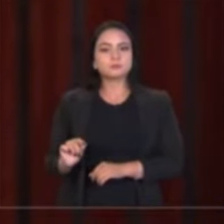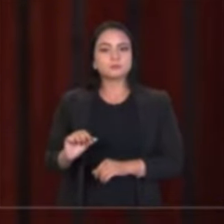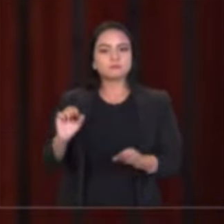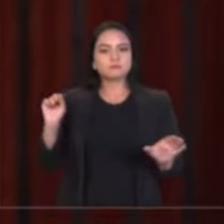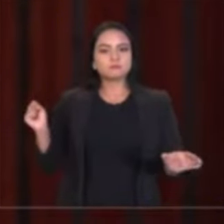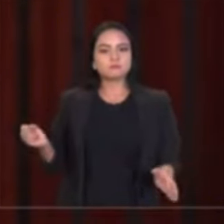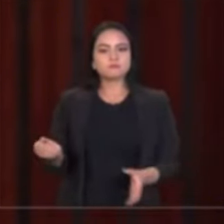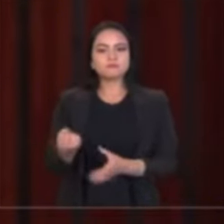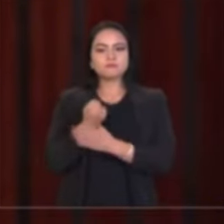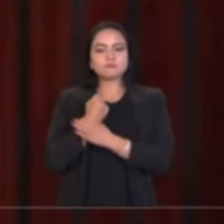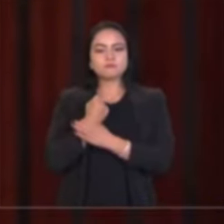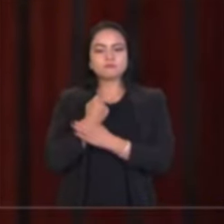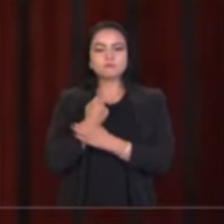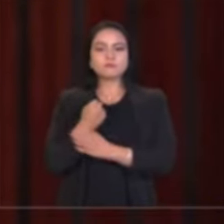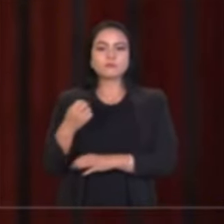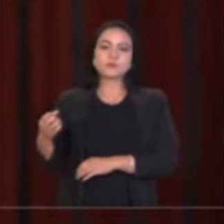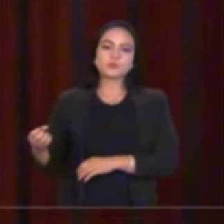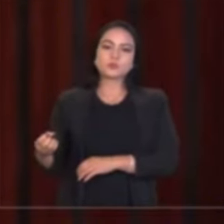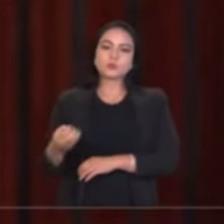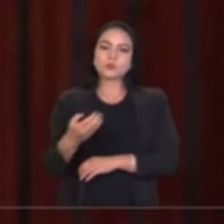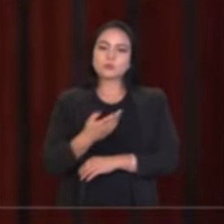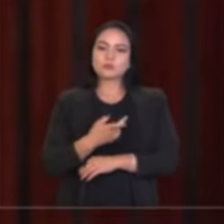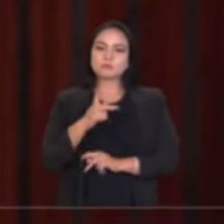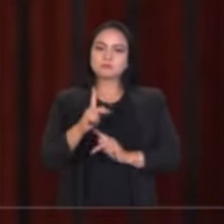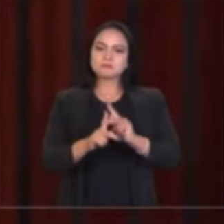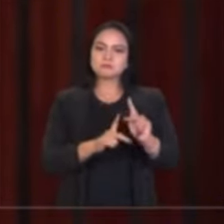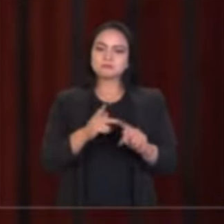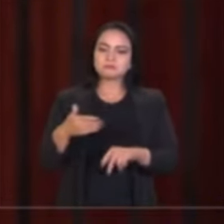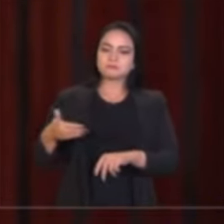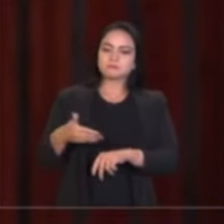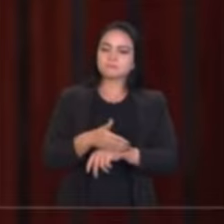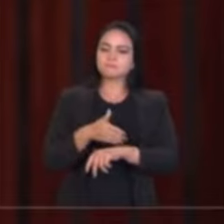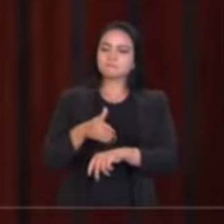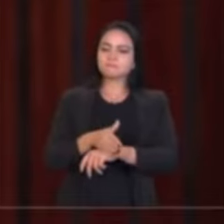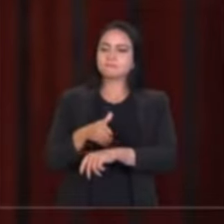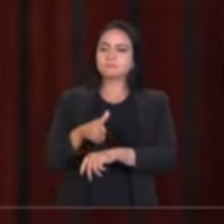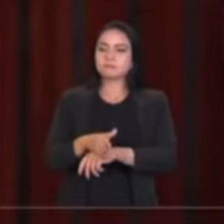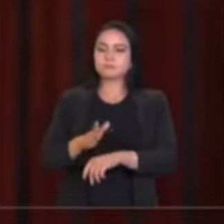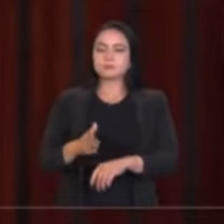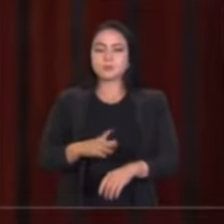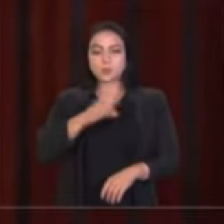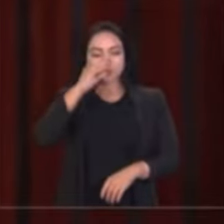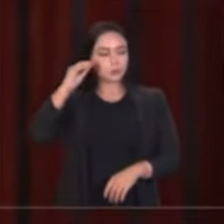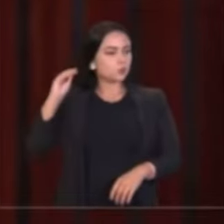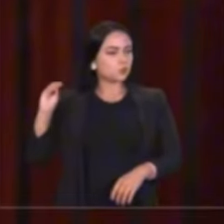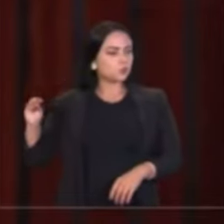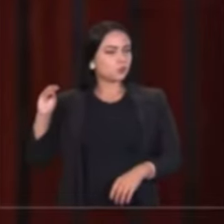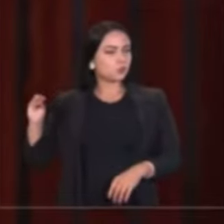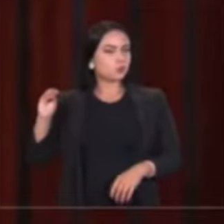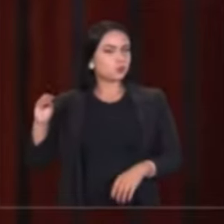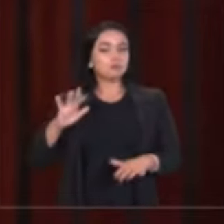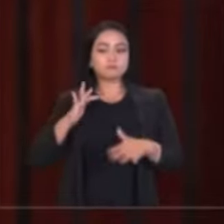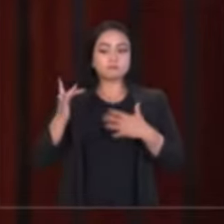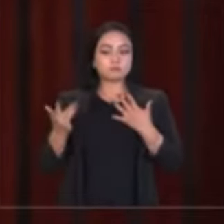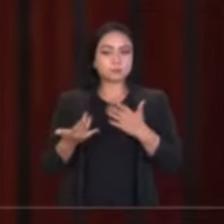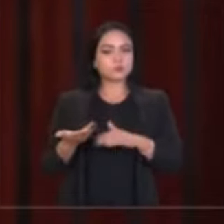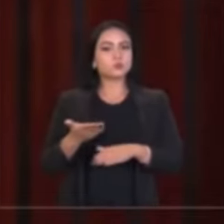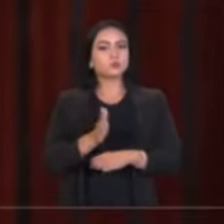garantir esse novo populismo. Se ignorando, e as redes sociais